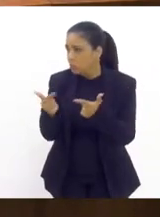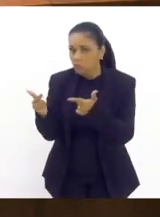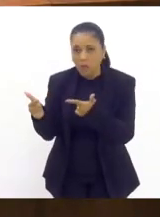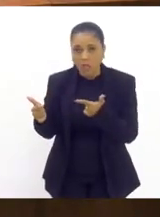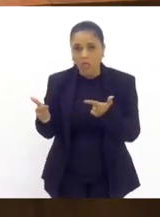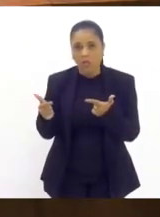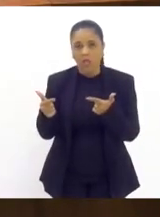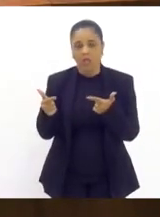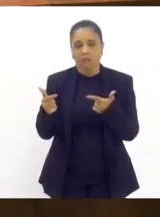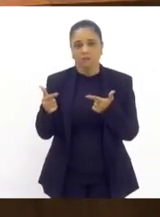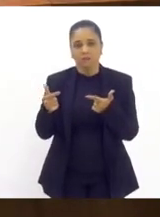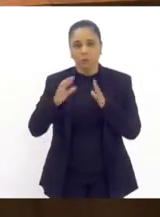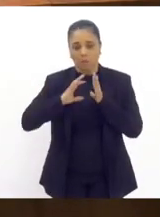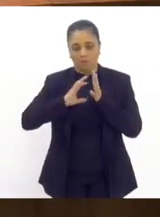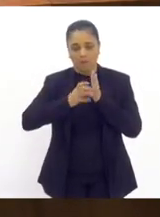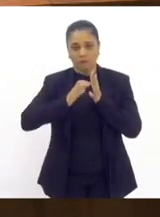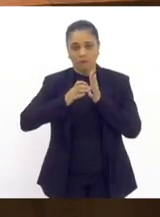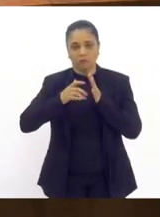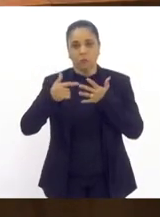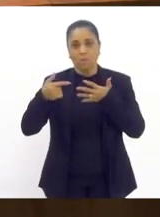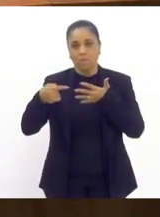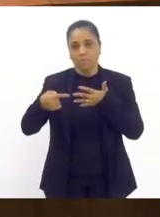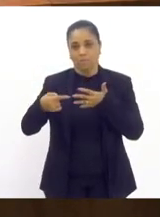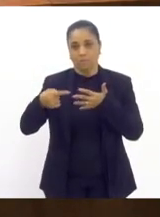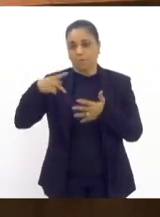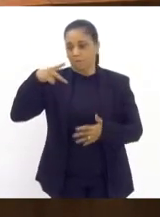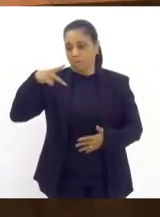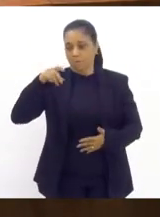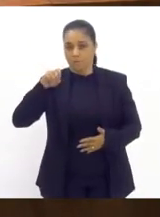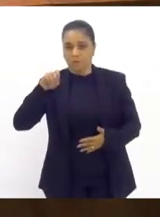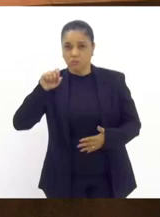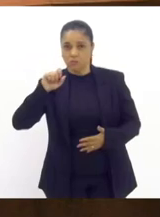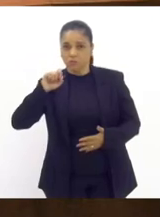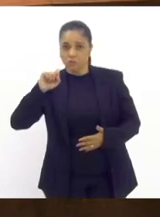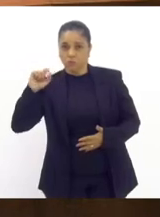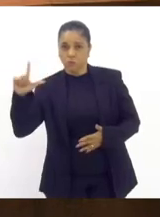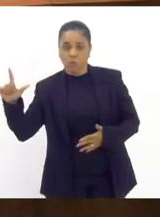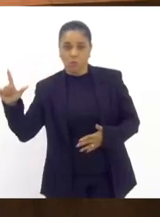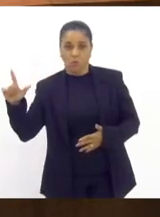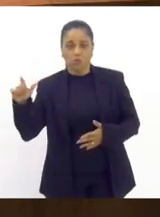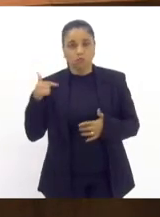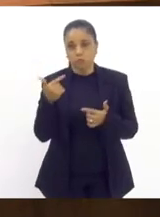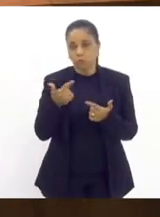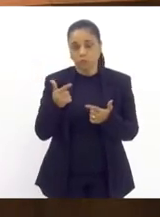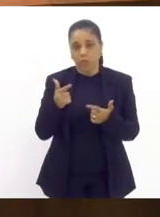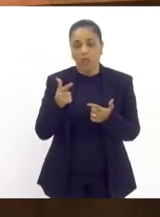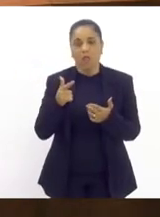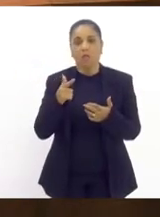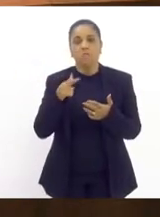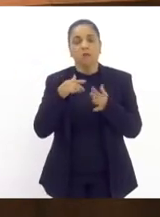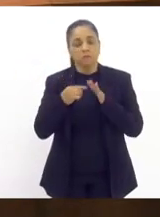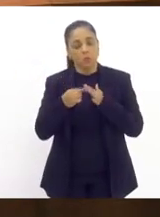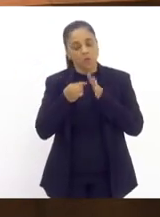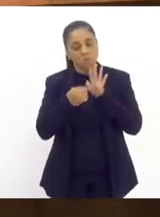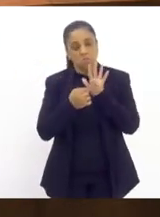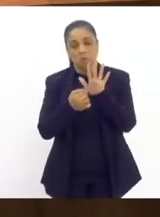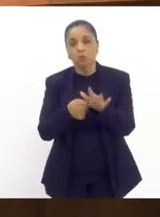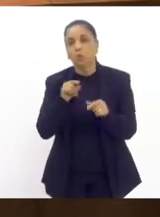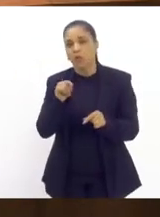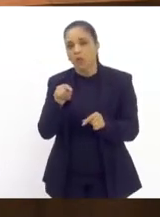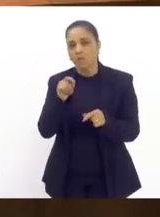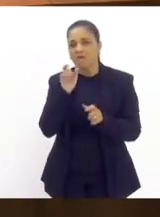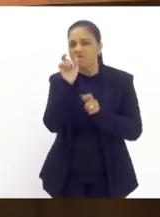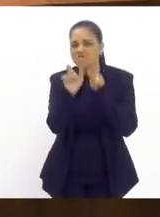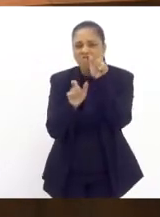quero me dirigir de forma clara e objetiva a uma fala deselegante mal educada Leviana